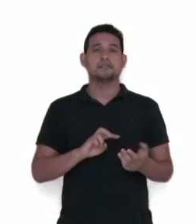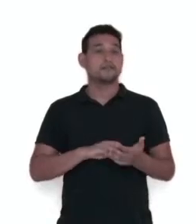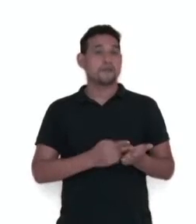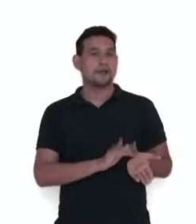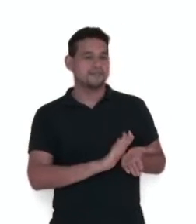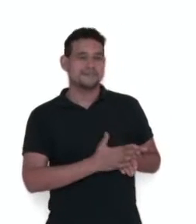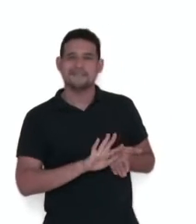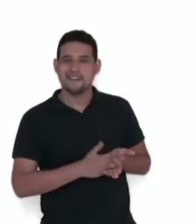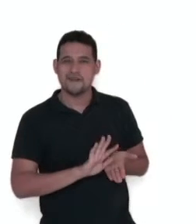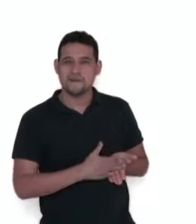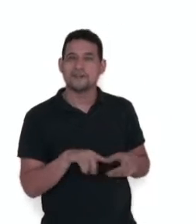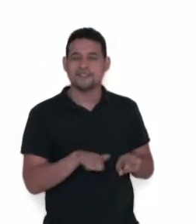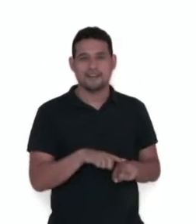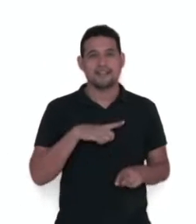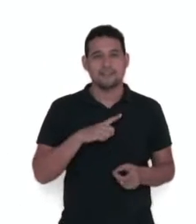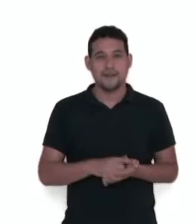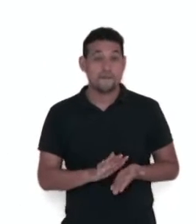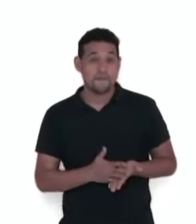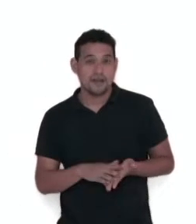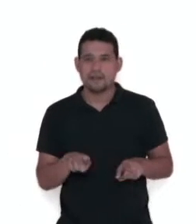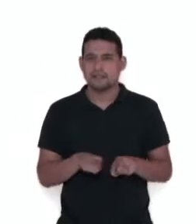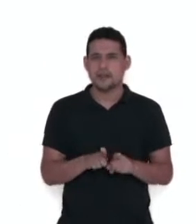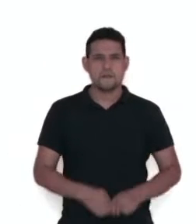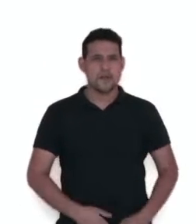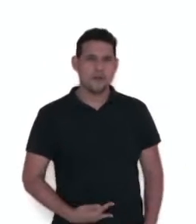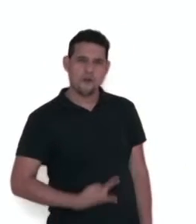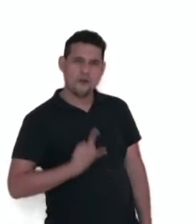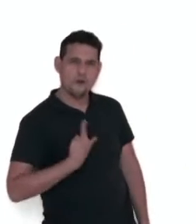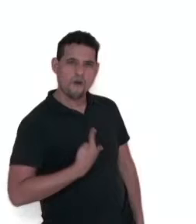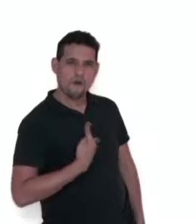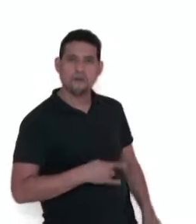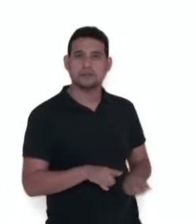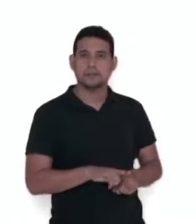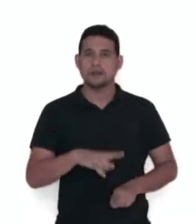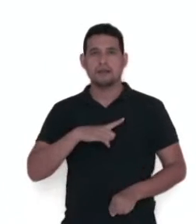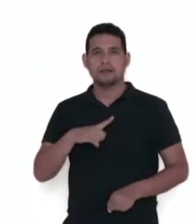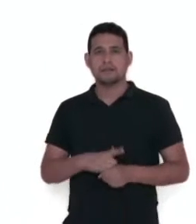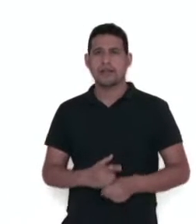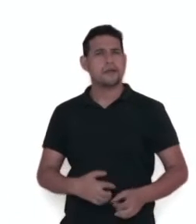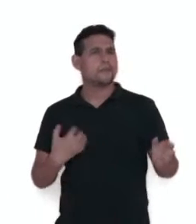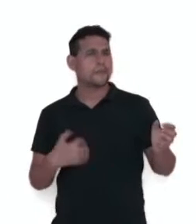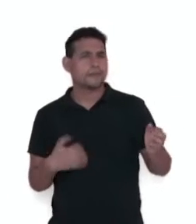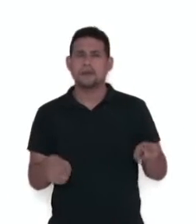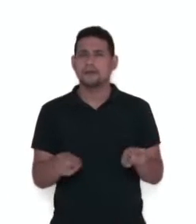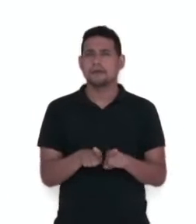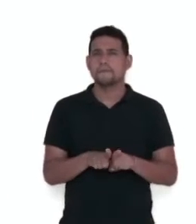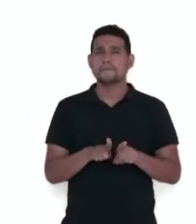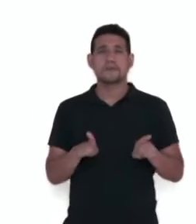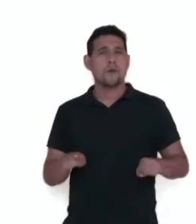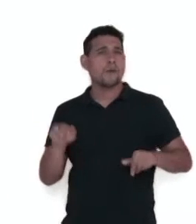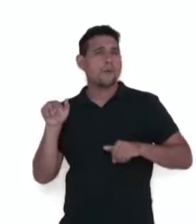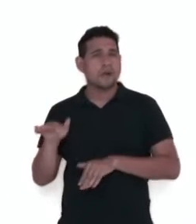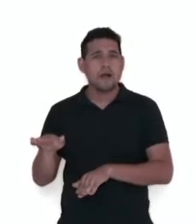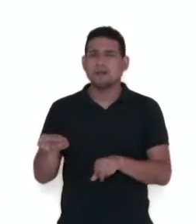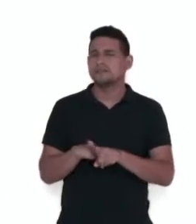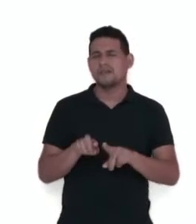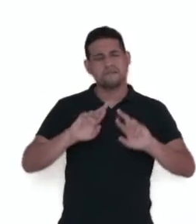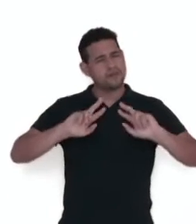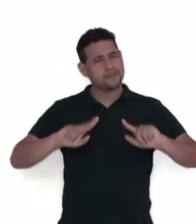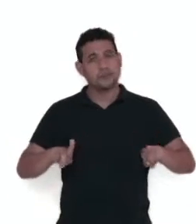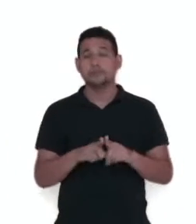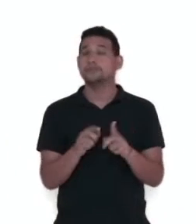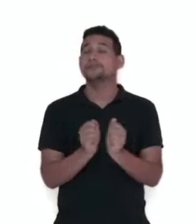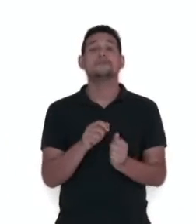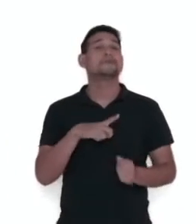Samba, estilos musicales, rock, sertanejo, música cubana, merengue, el reggae